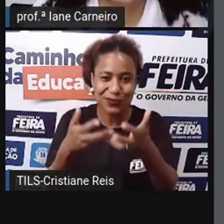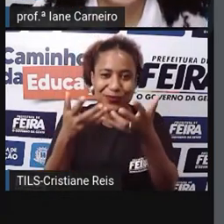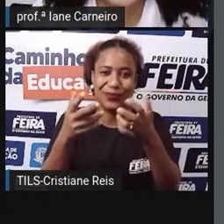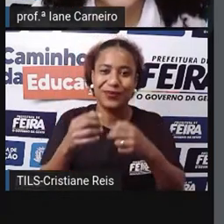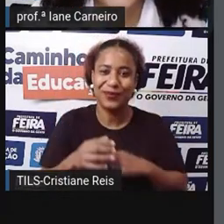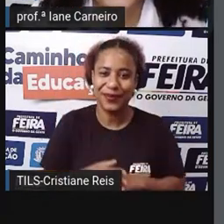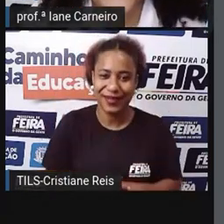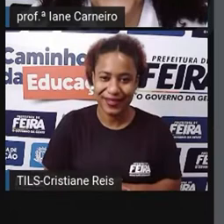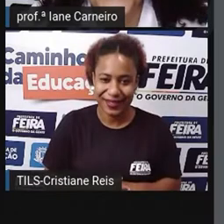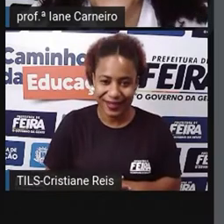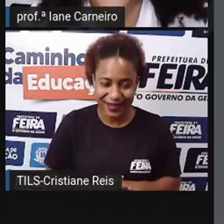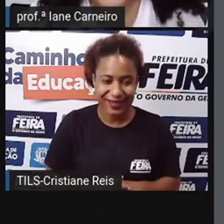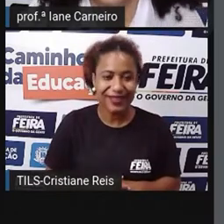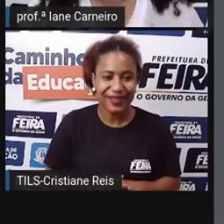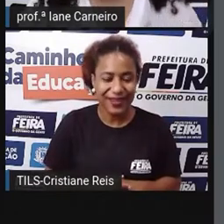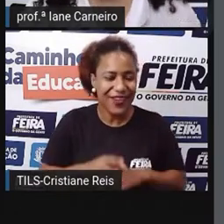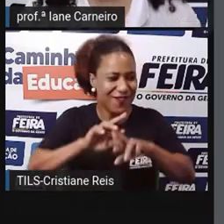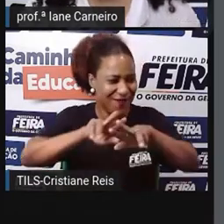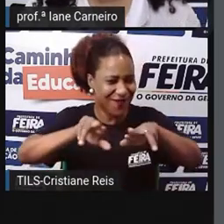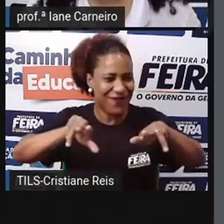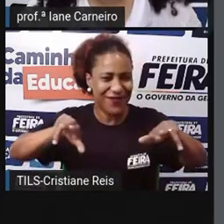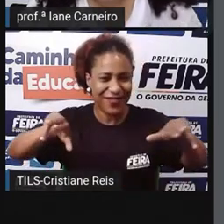e todos os Tronsmos.